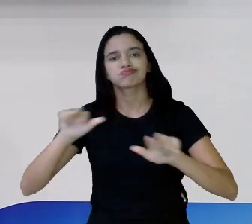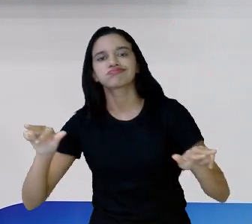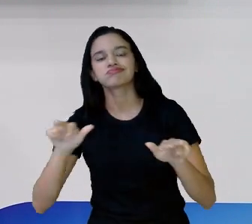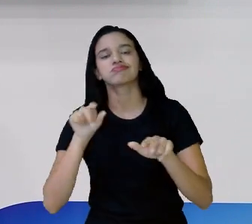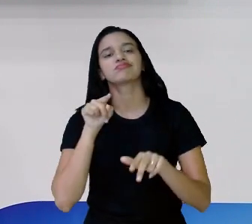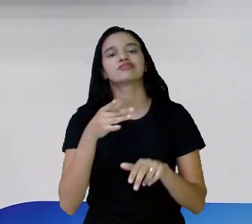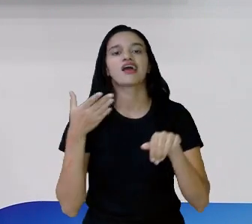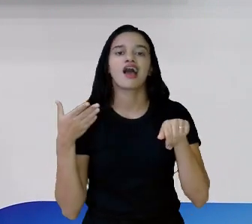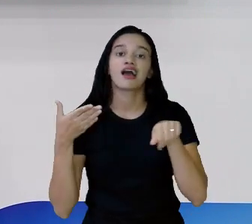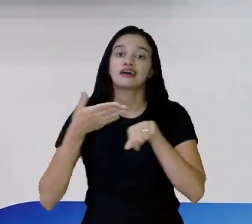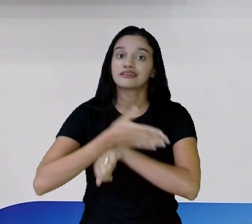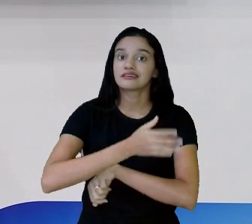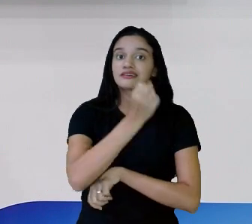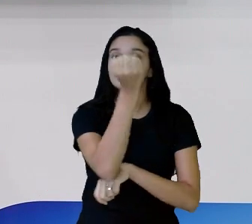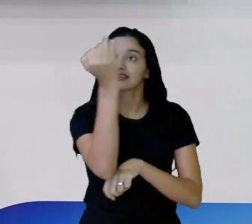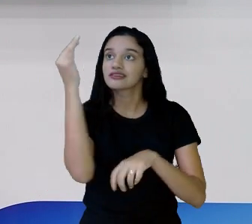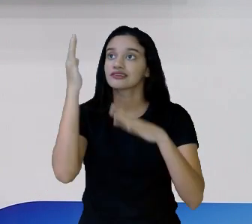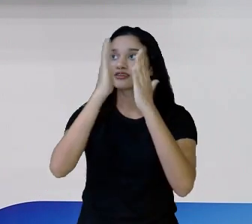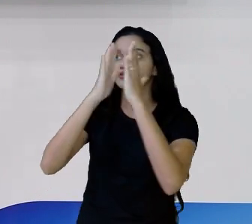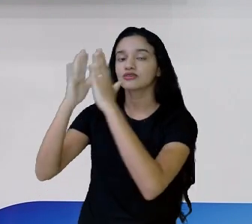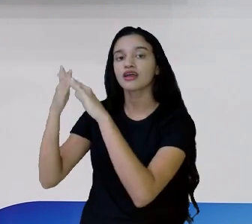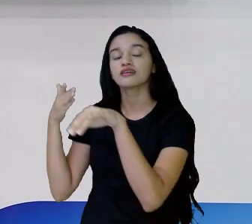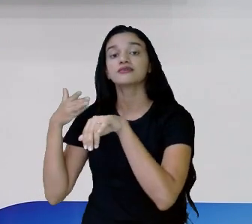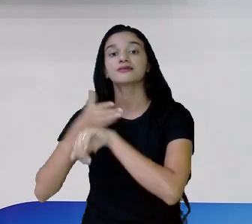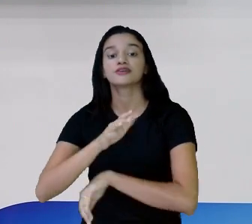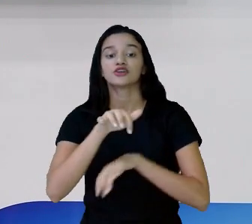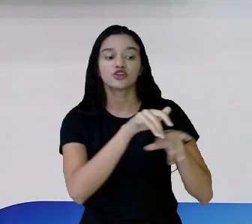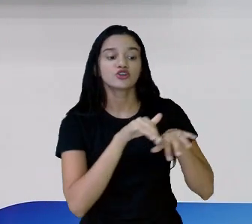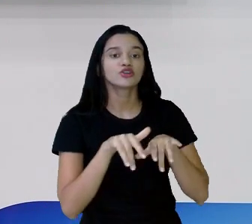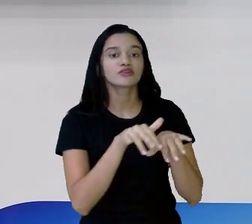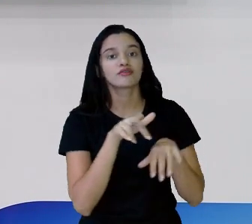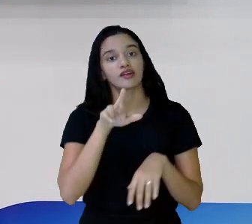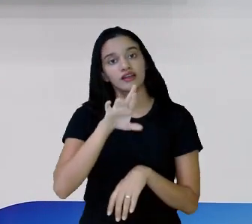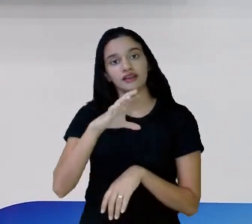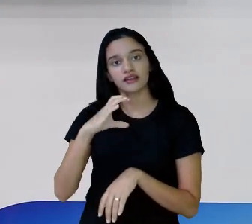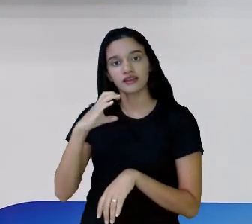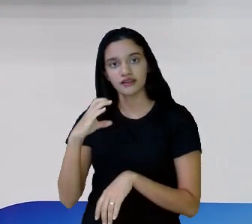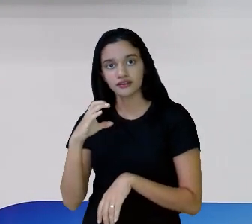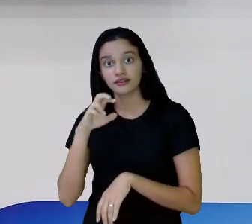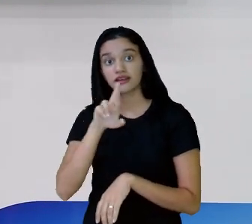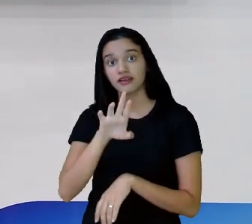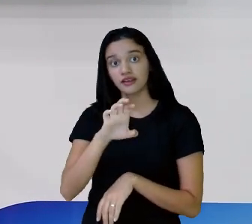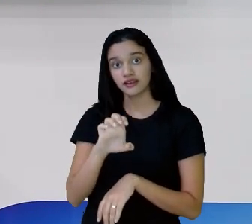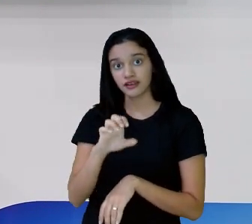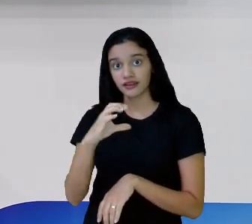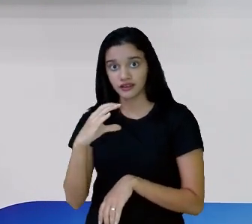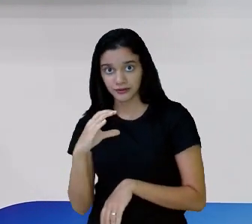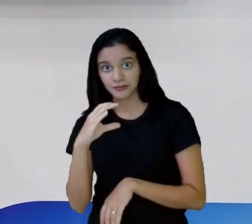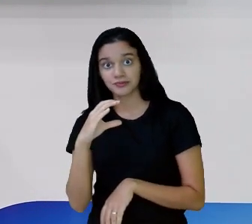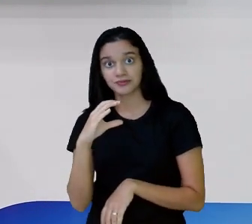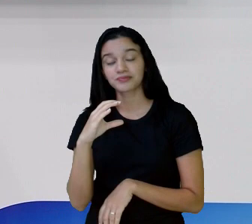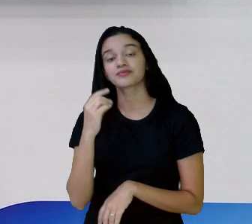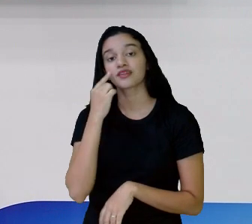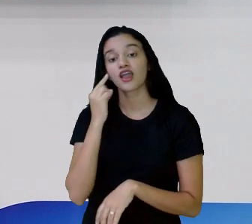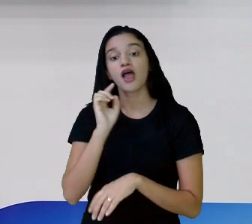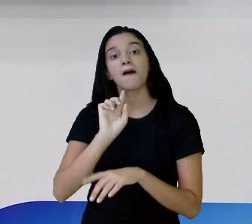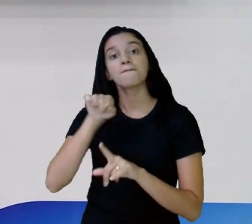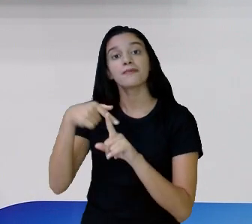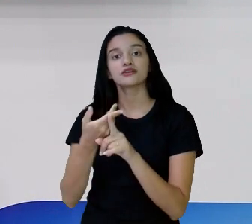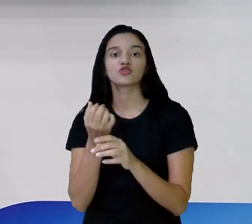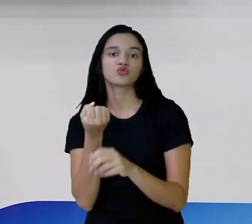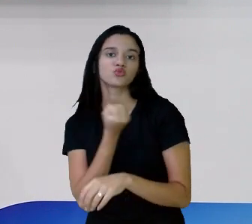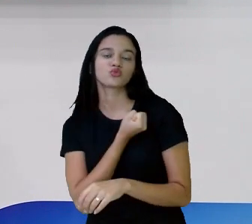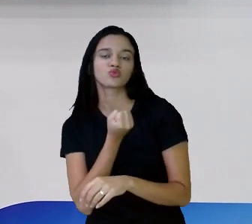você vai lá, acessa a árvore, para você entrar, só escrever REC, como está aqui, tá vendo? REC e o número da